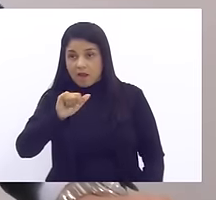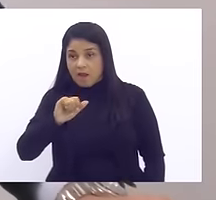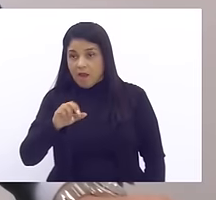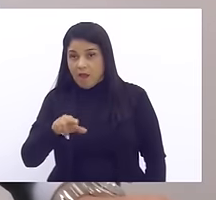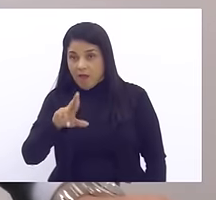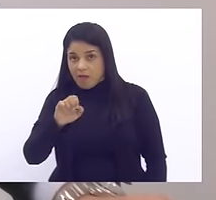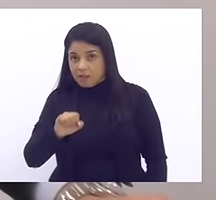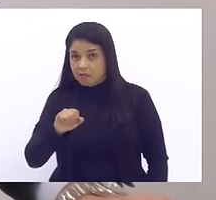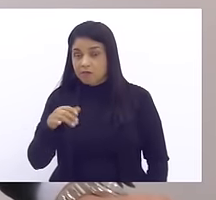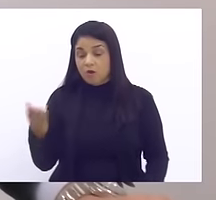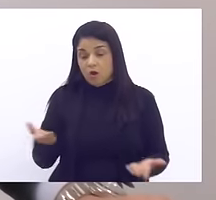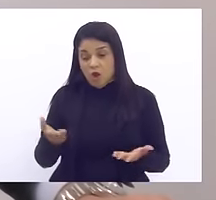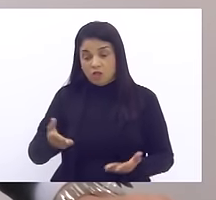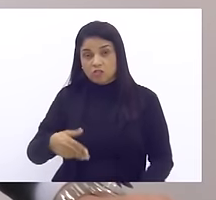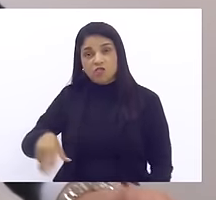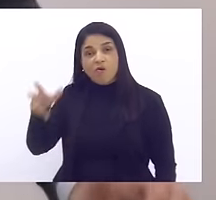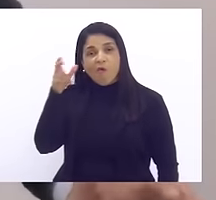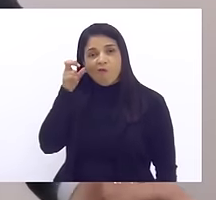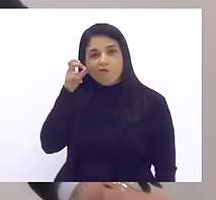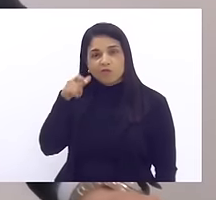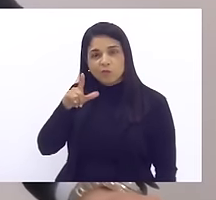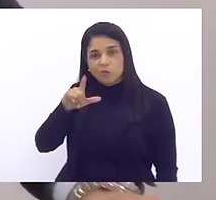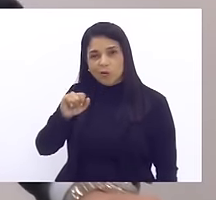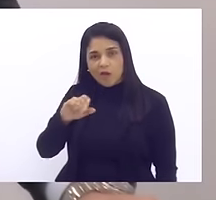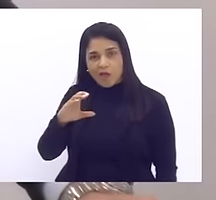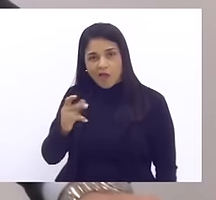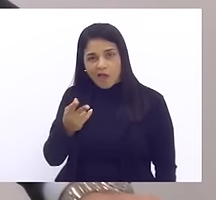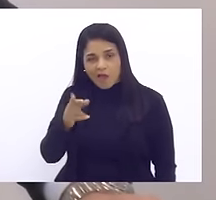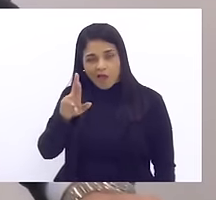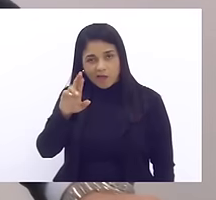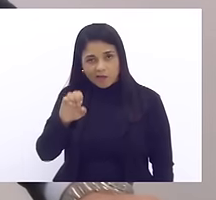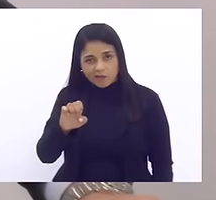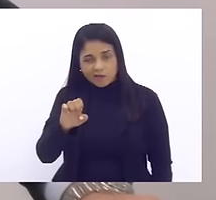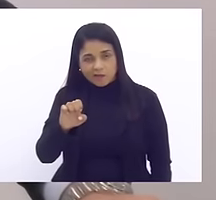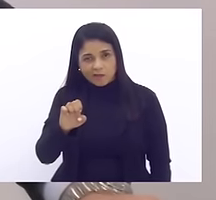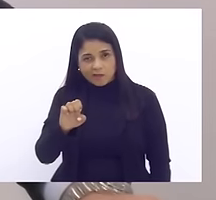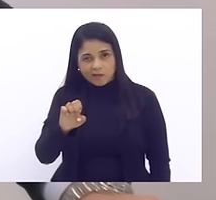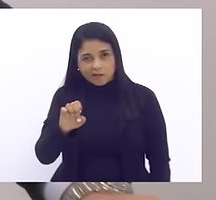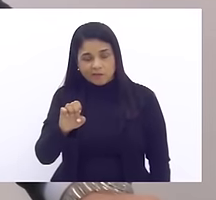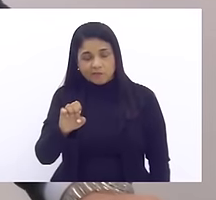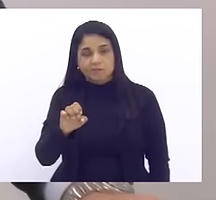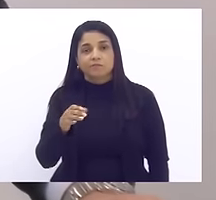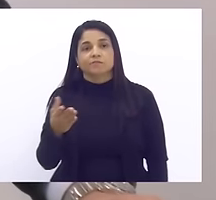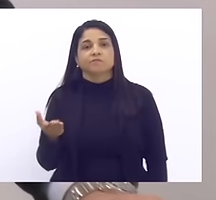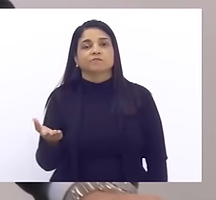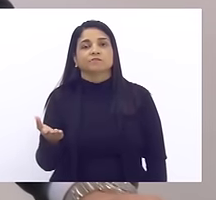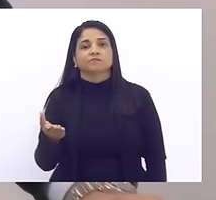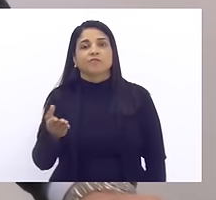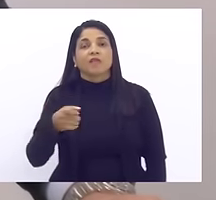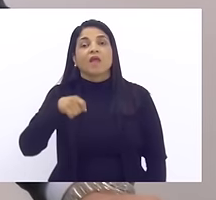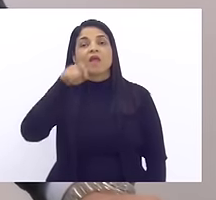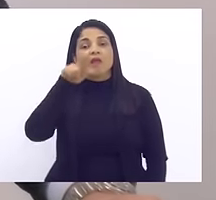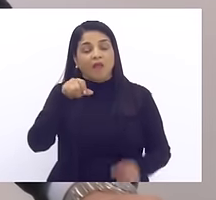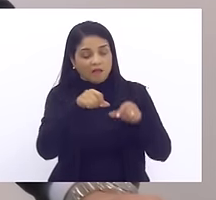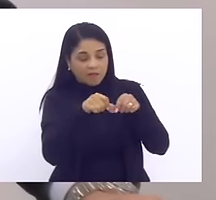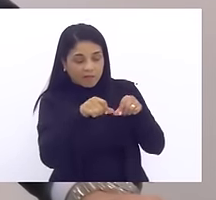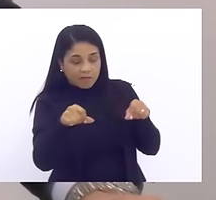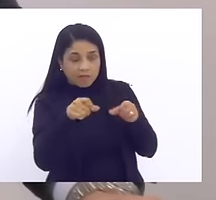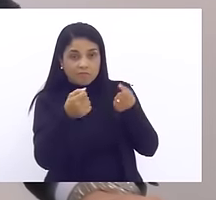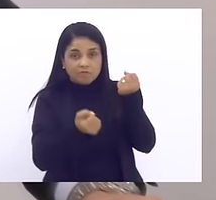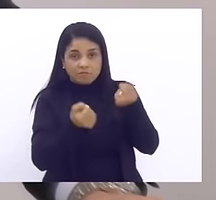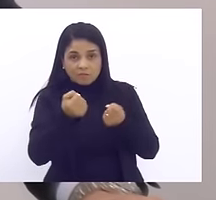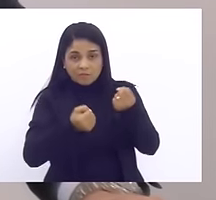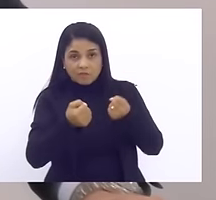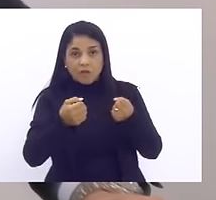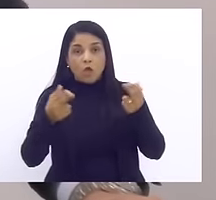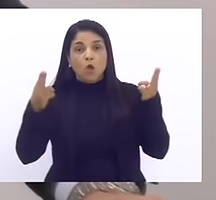perfeito nessa tarde que está correta a gente está ouvindo do Detro que quem tem que lacrar o carro dos outros é